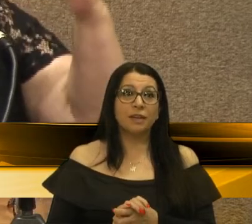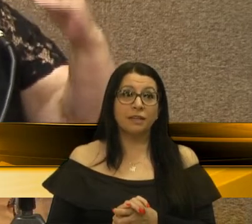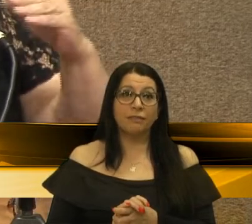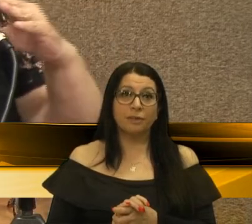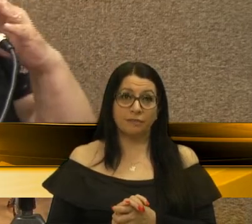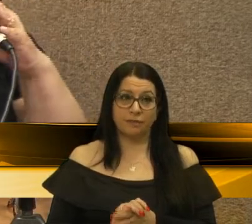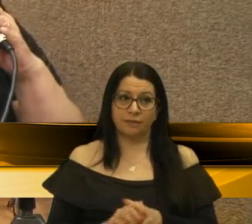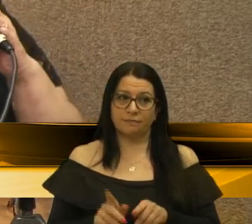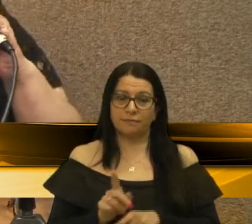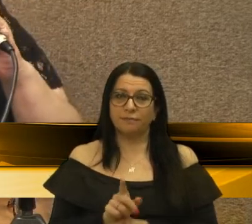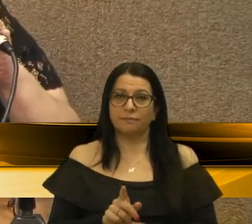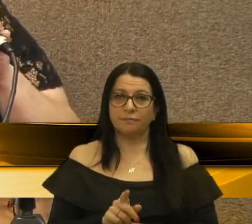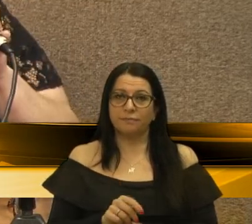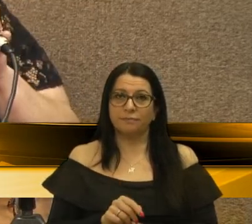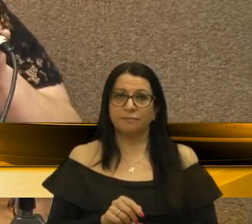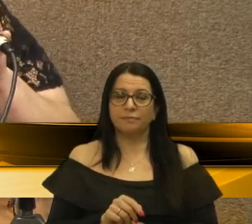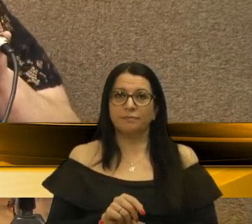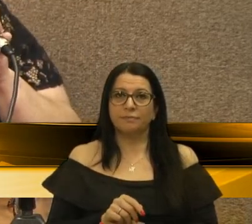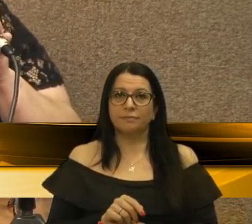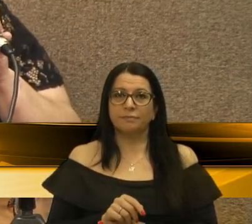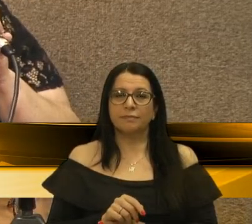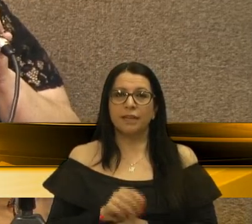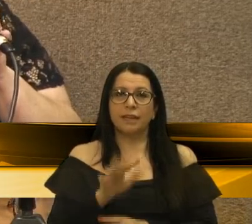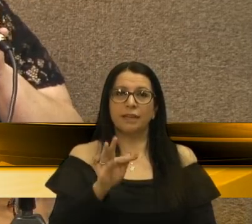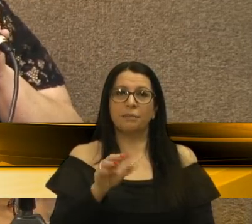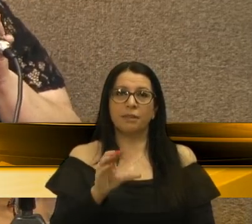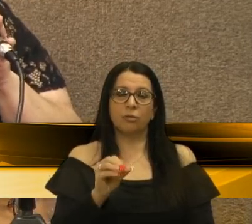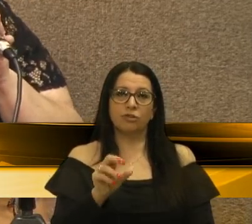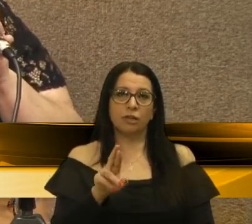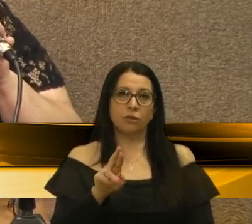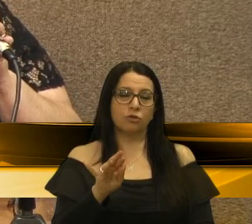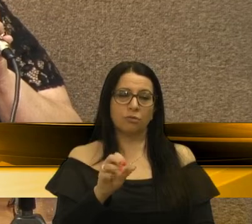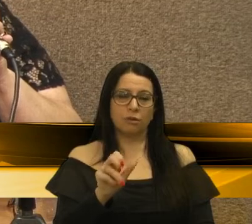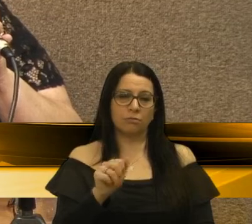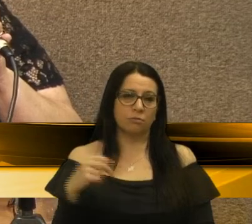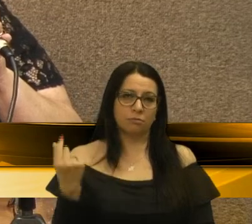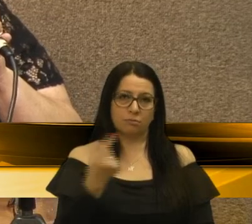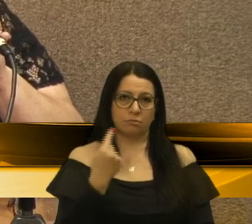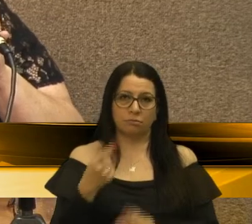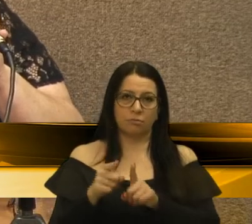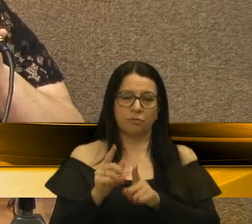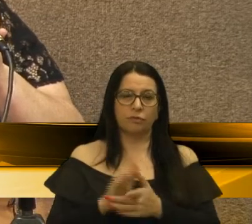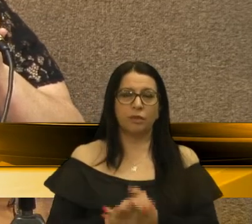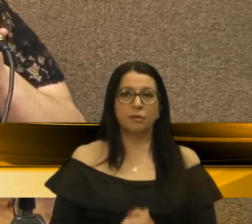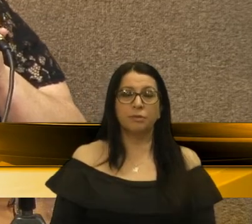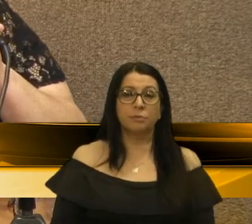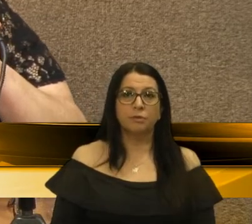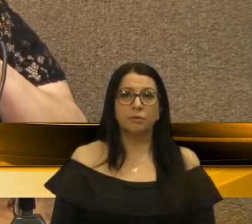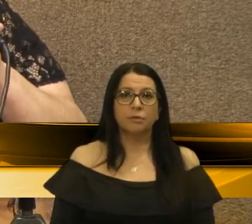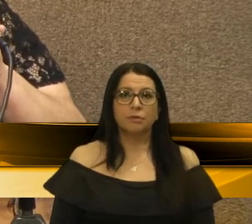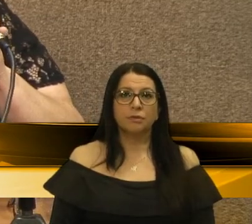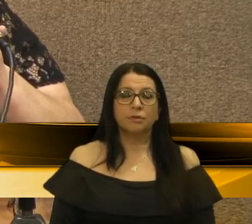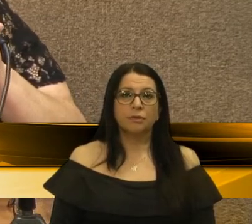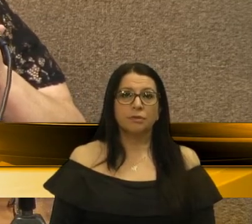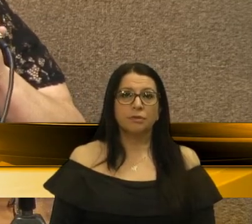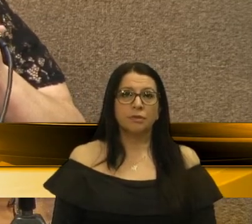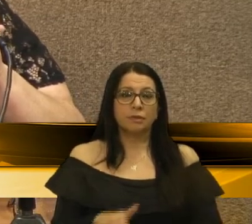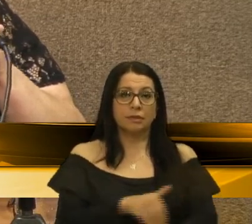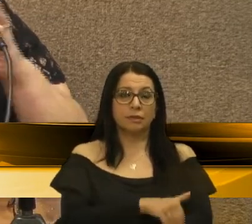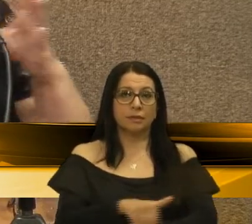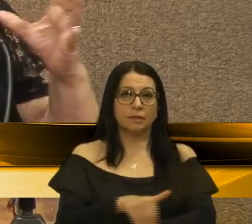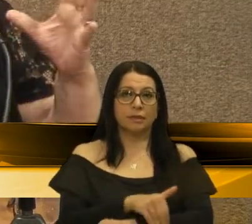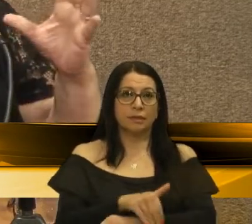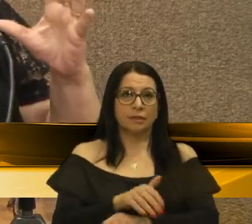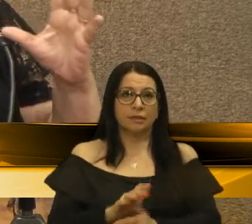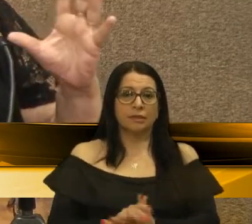aqui do Floresta, se a gente está no viaduto ali,